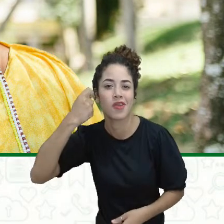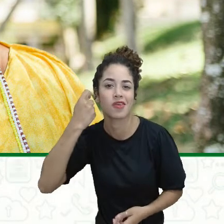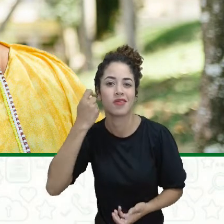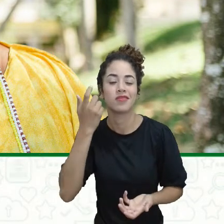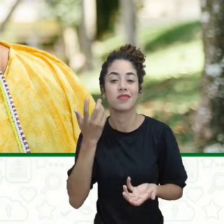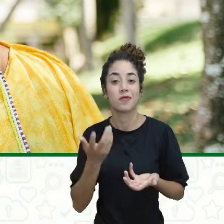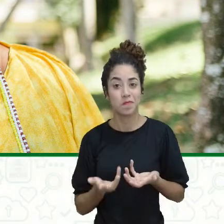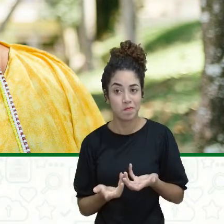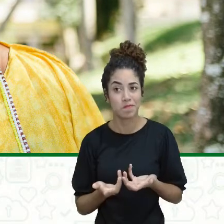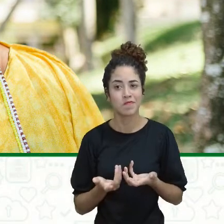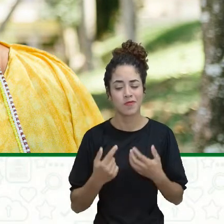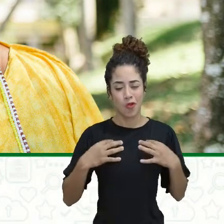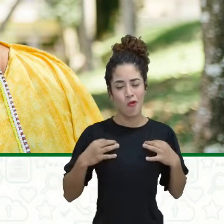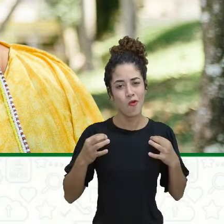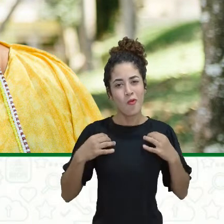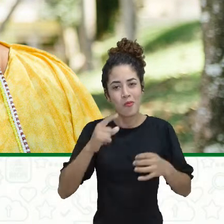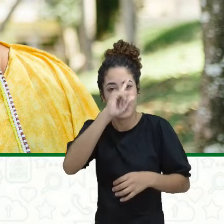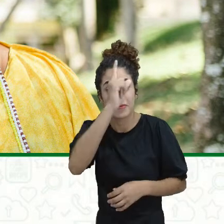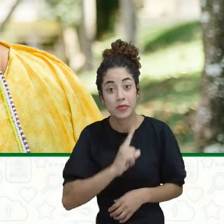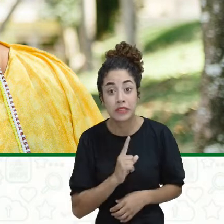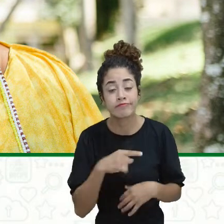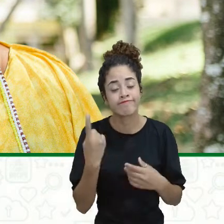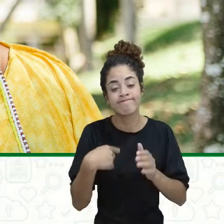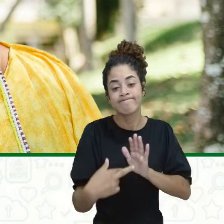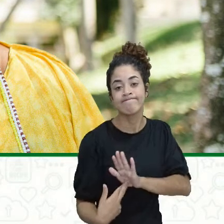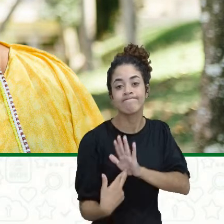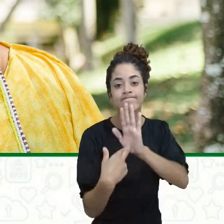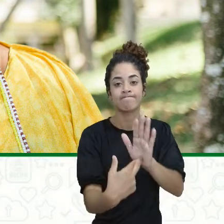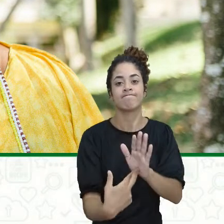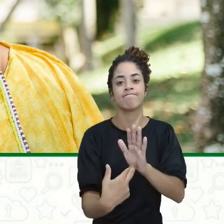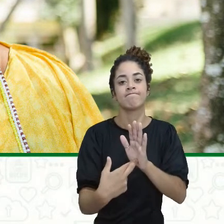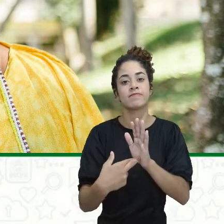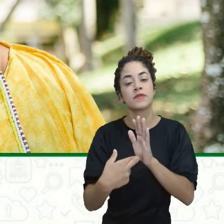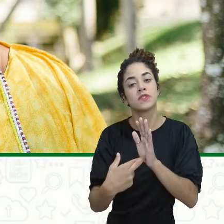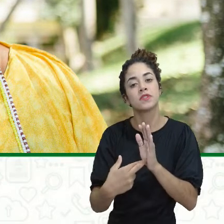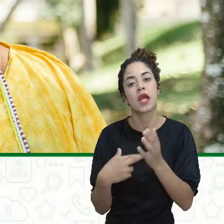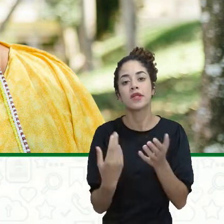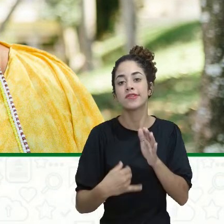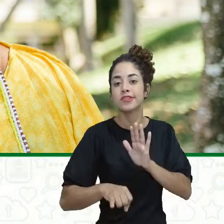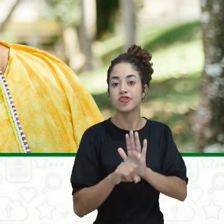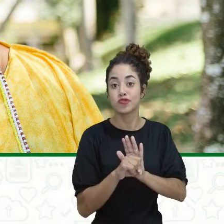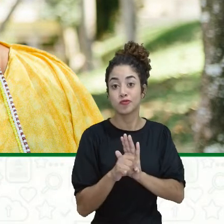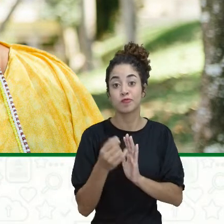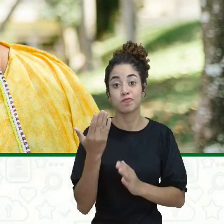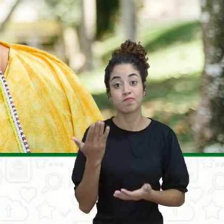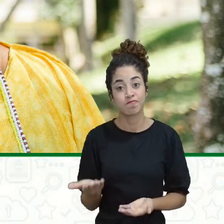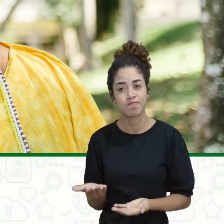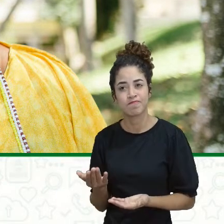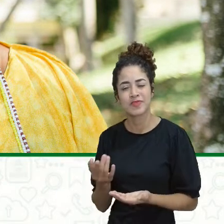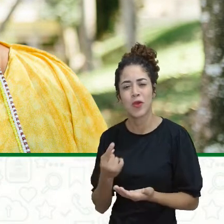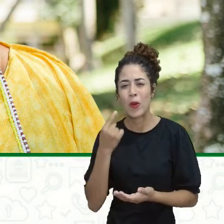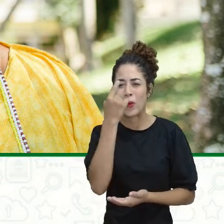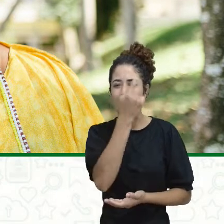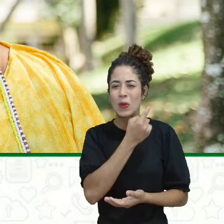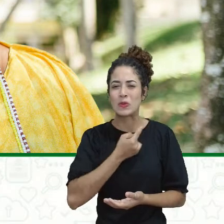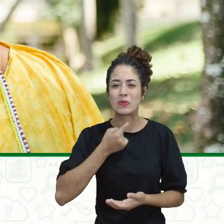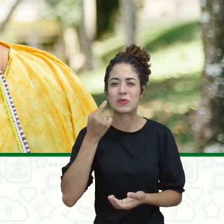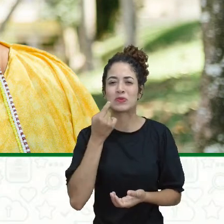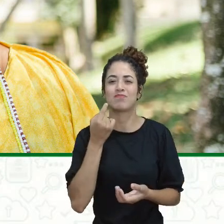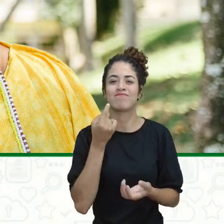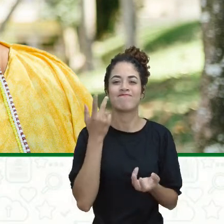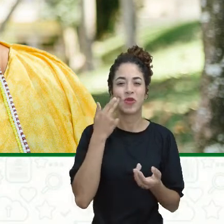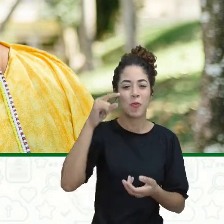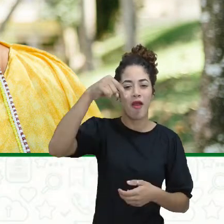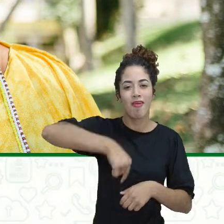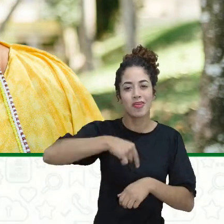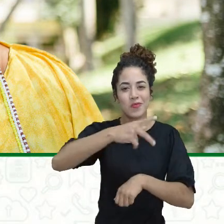que está vestida de amarelo, então a representante dessa identidade. Então, um rosto muito comum no nosso